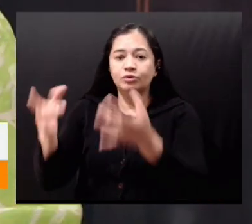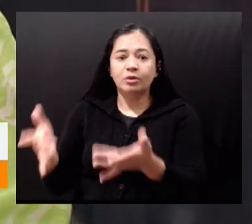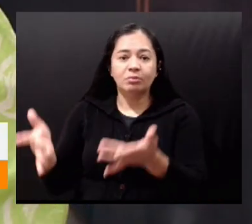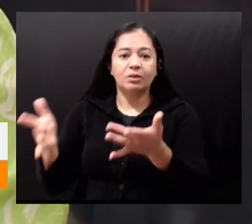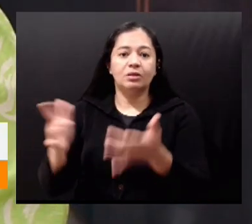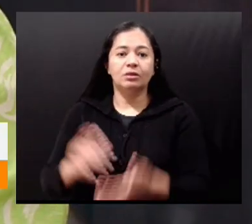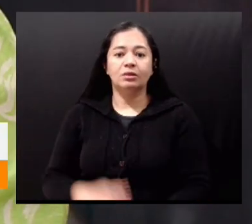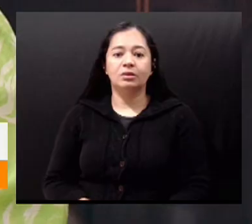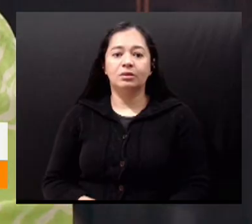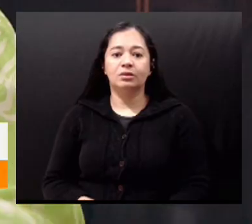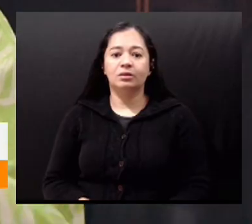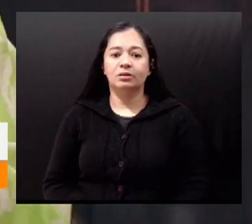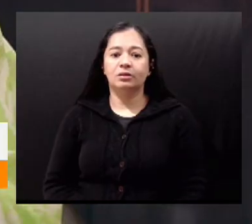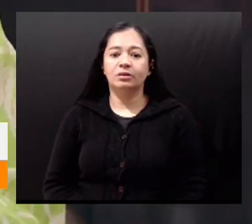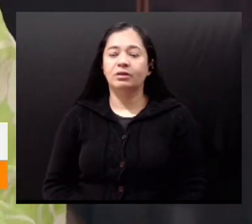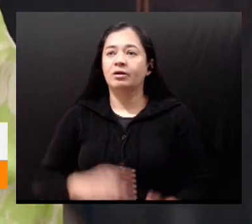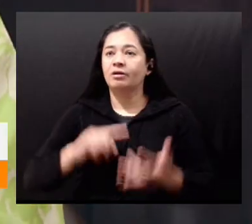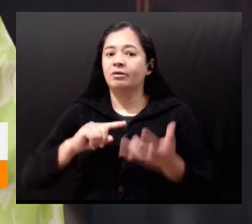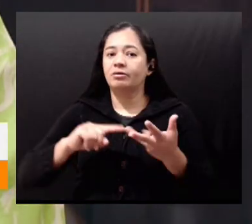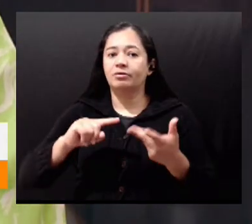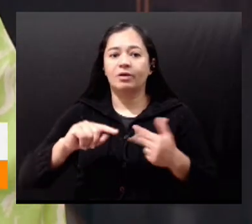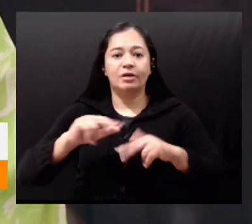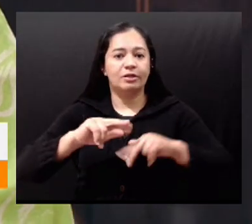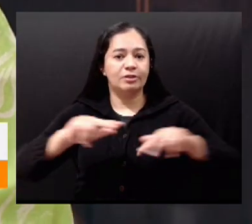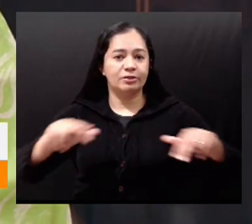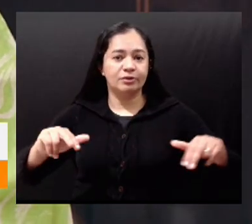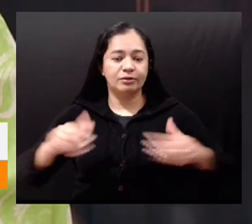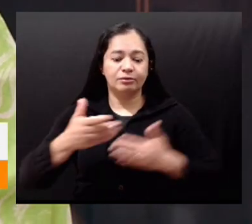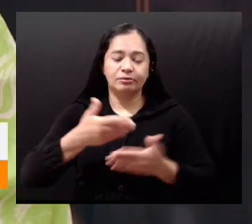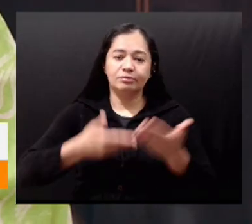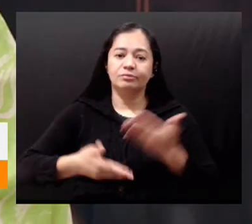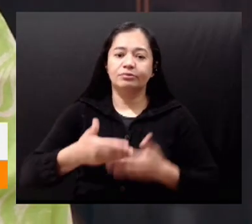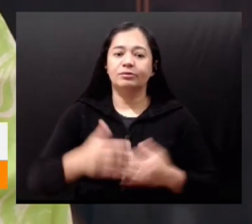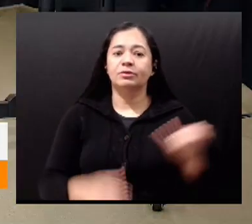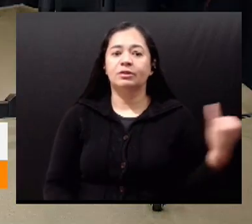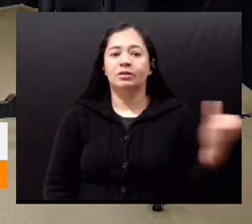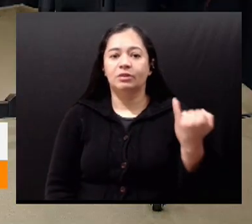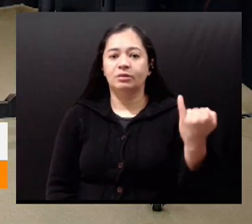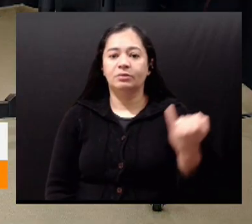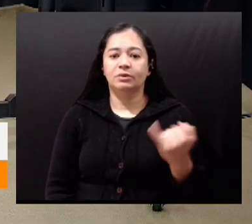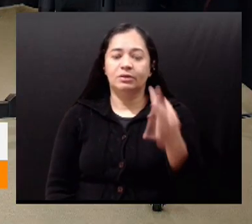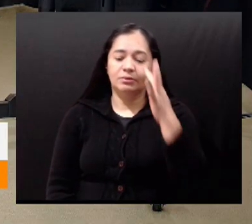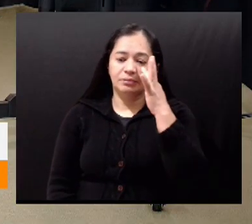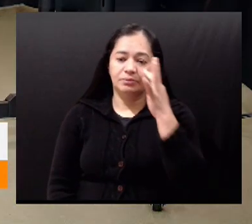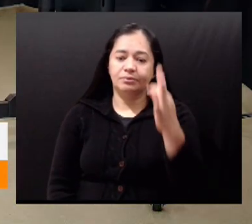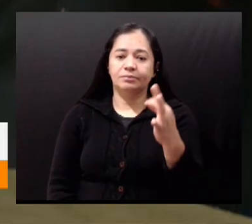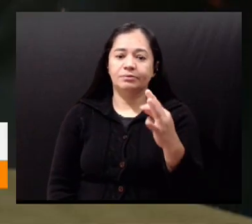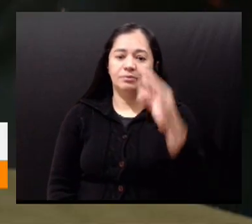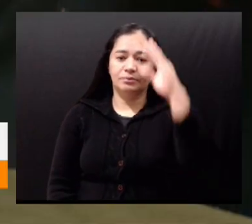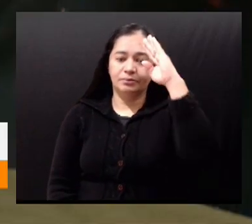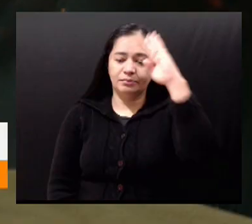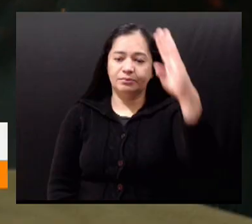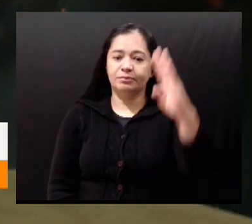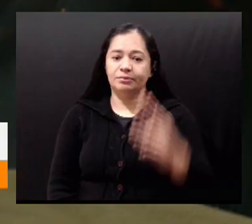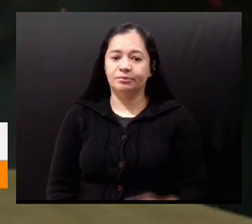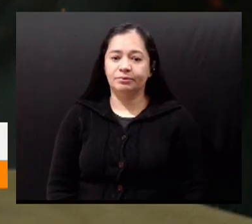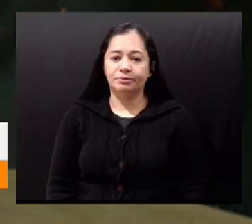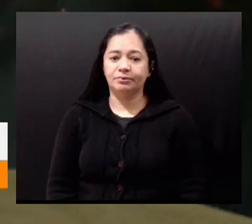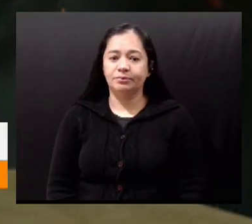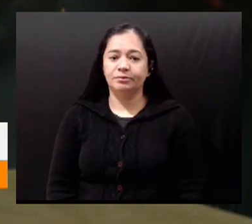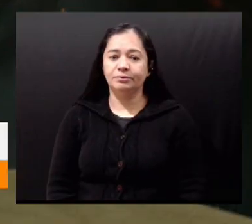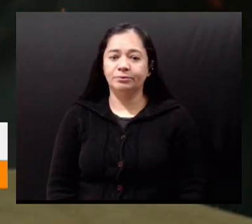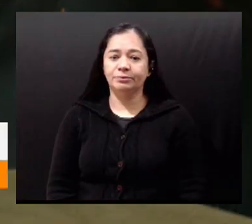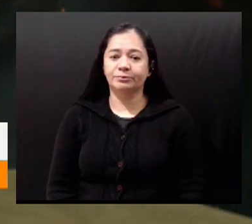N questões envolvidas. É importante ficar atento. Principalmente, né, os nossas crianças, né, jovens